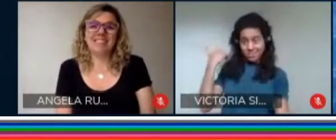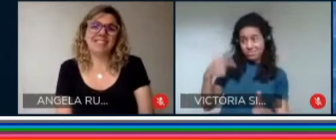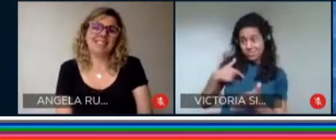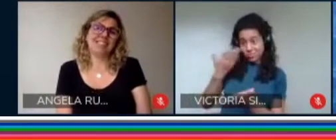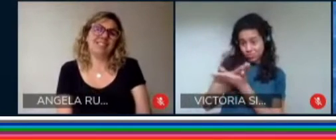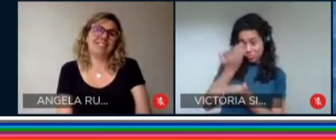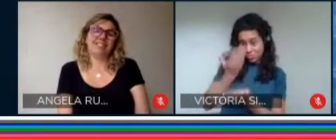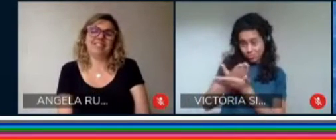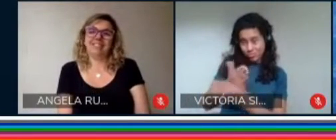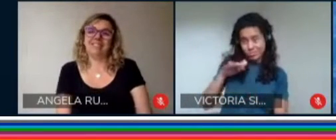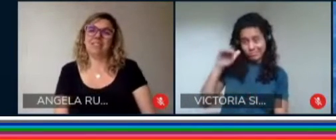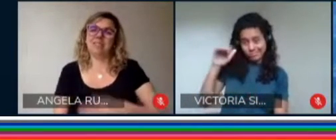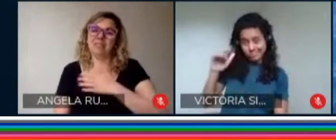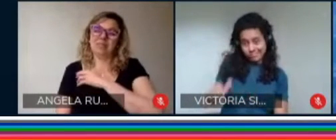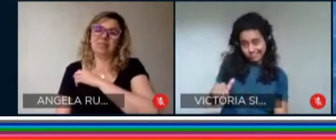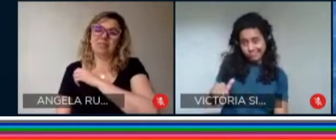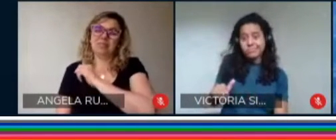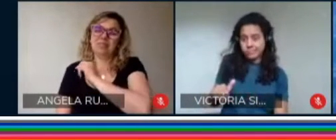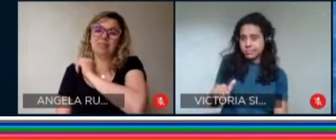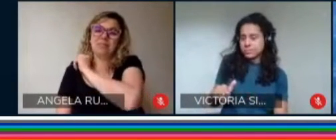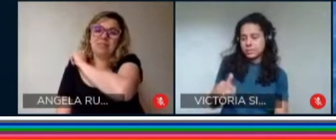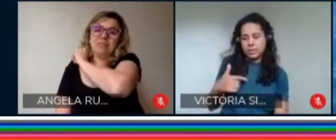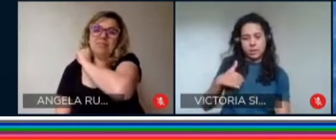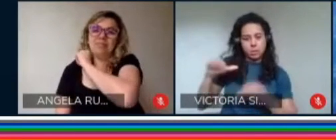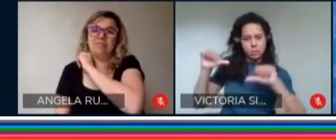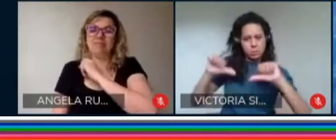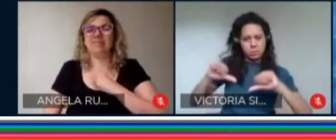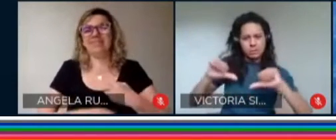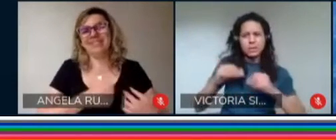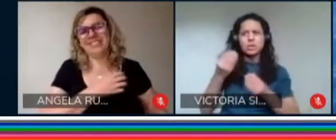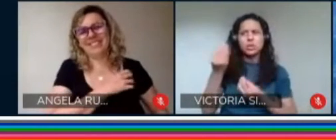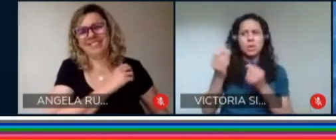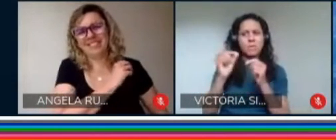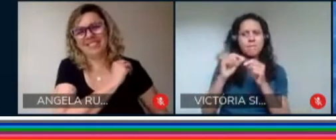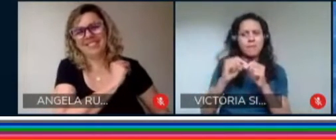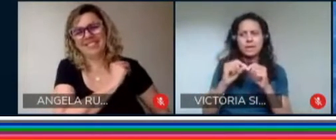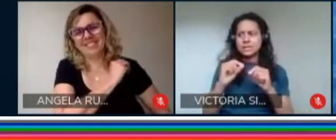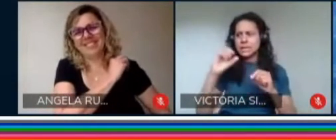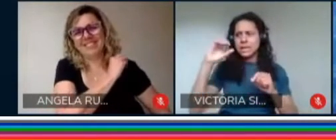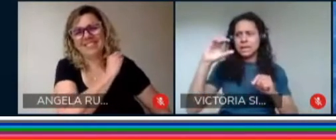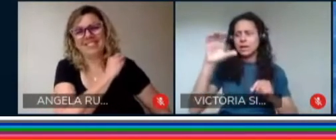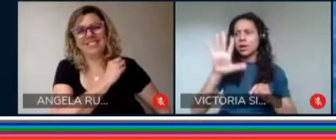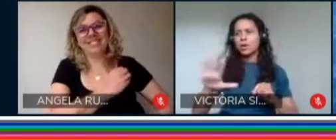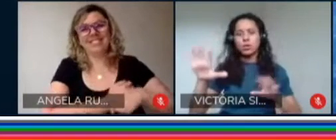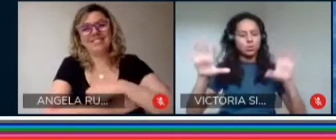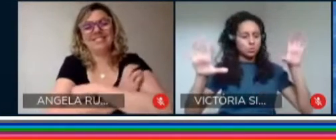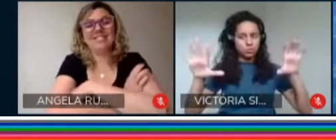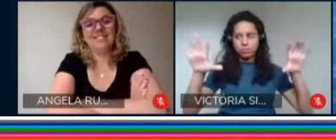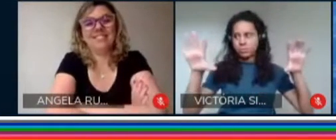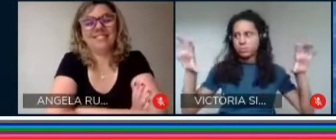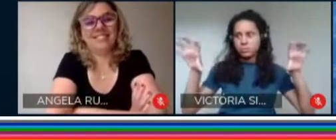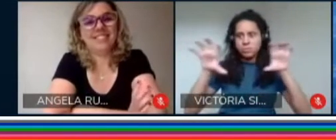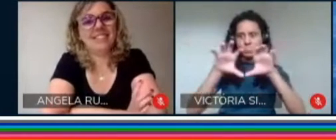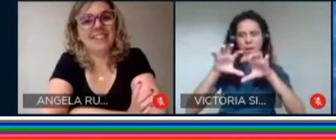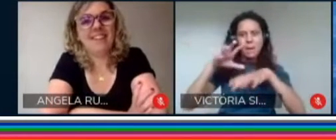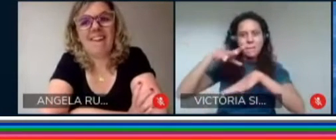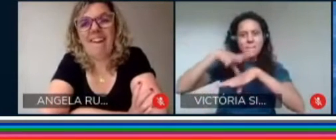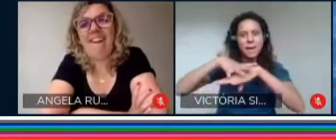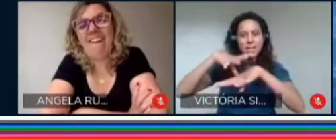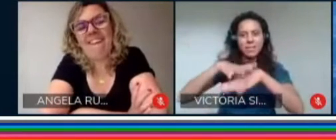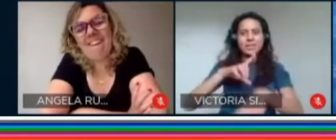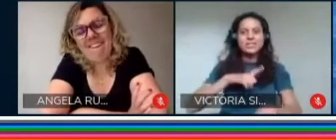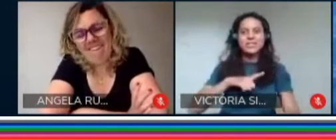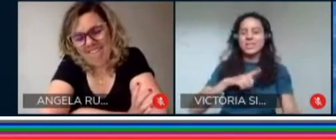conjuntos, e aí quando eu fui fazer biblioteconomia eu descobri que eu ia ter que trabalhar com isso, e aí eu fiquei pensando, devia ter me